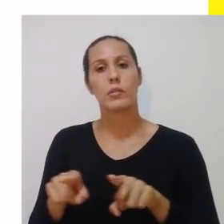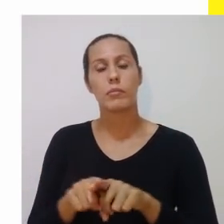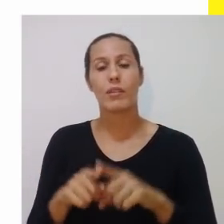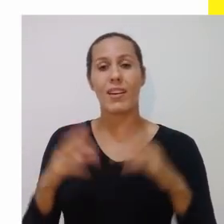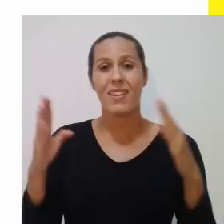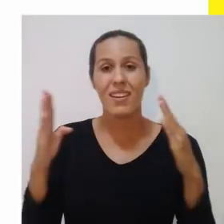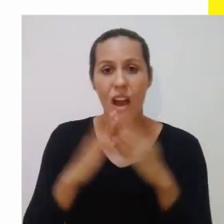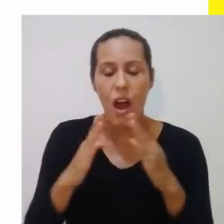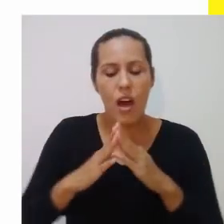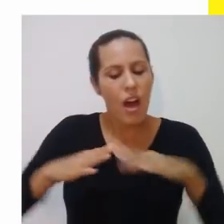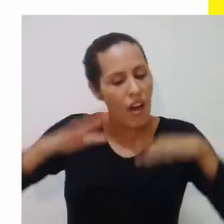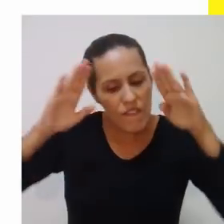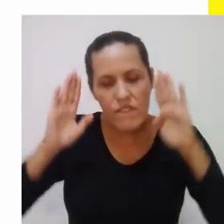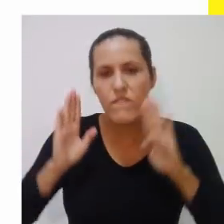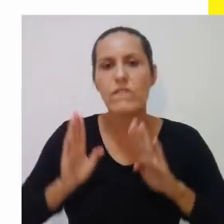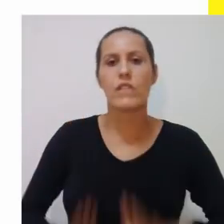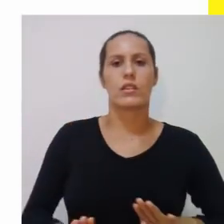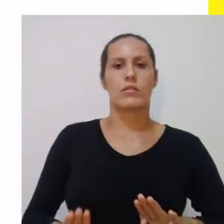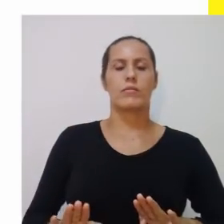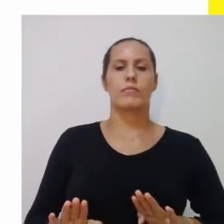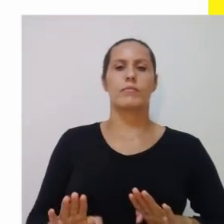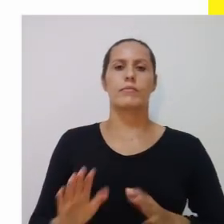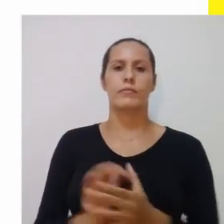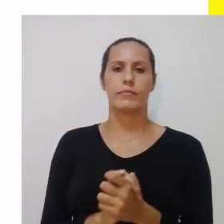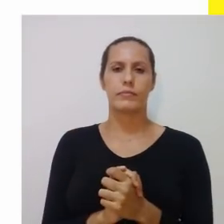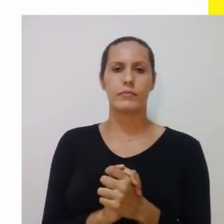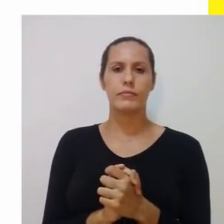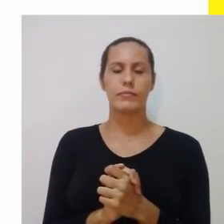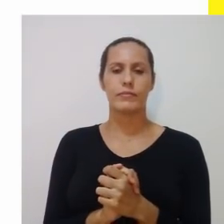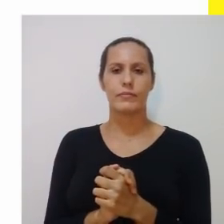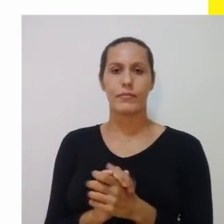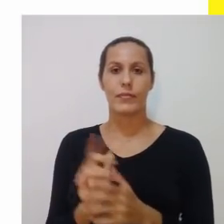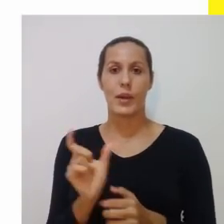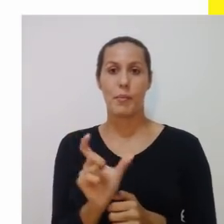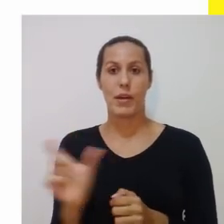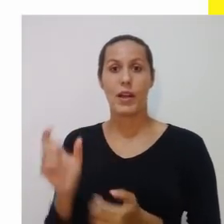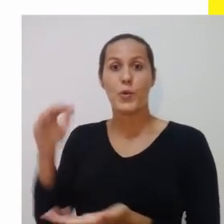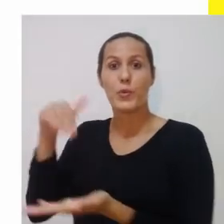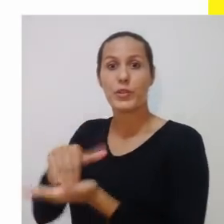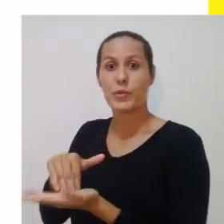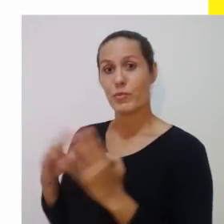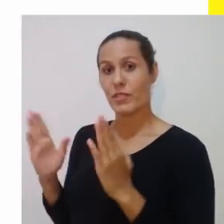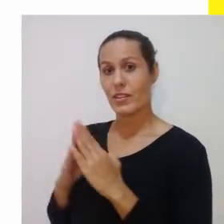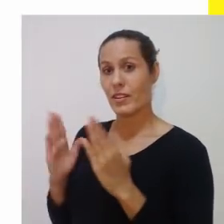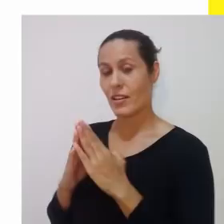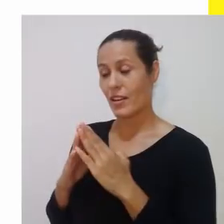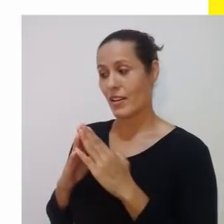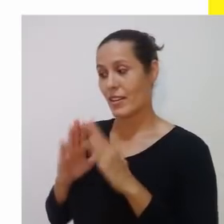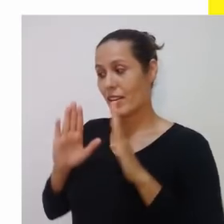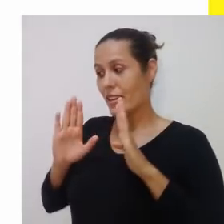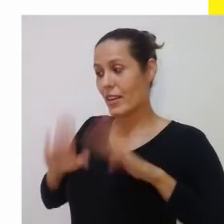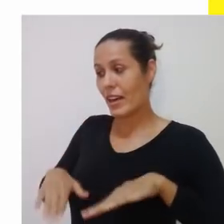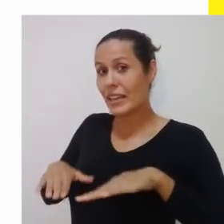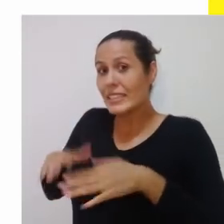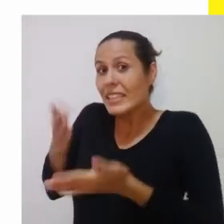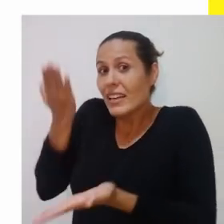dizer, fiquem em casa. Mas olha a última palavra, fiquem em